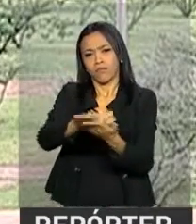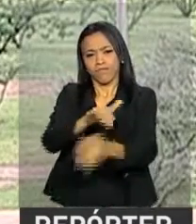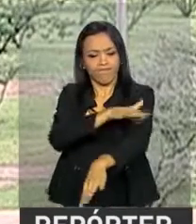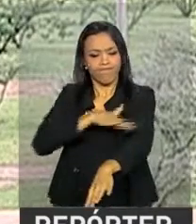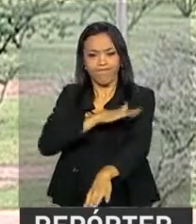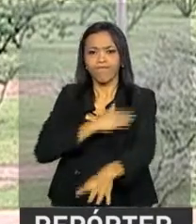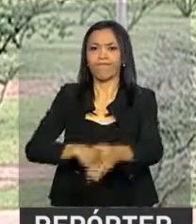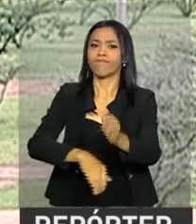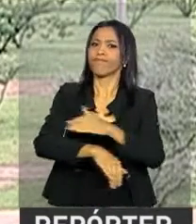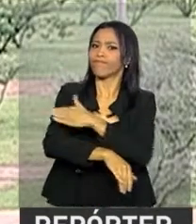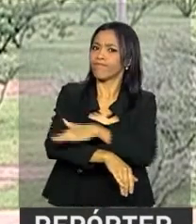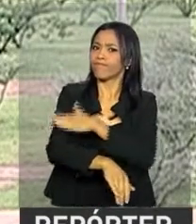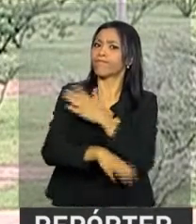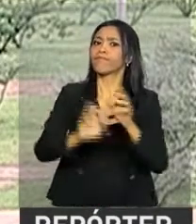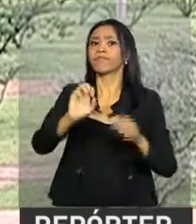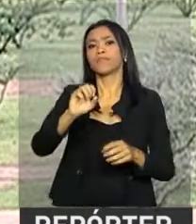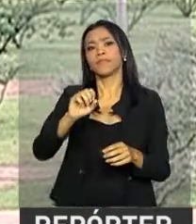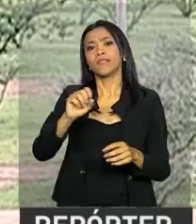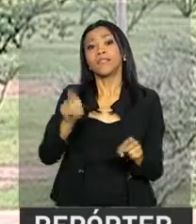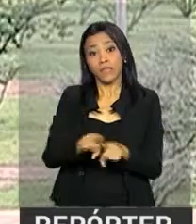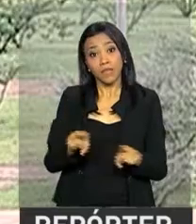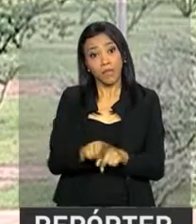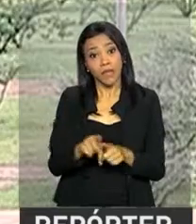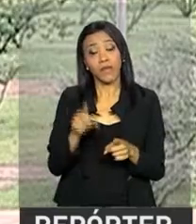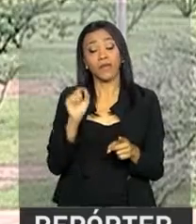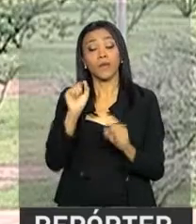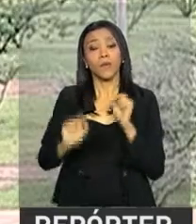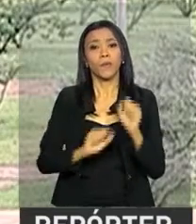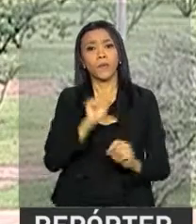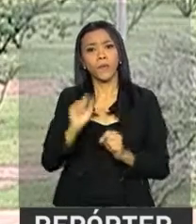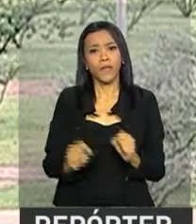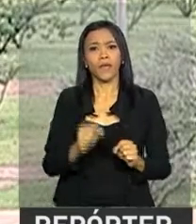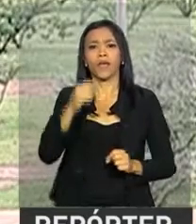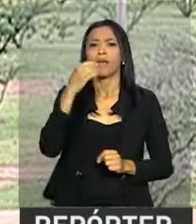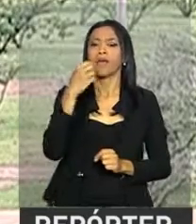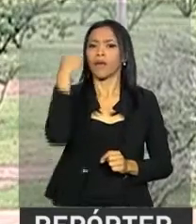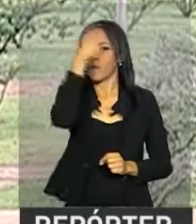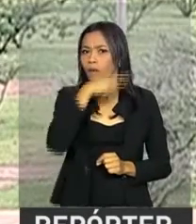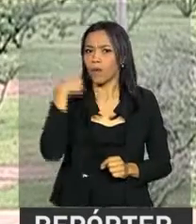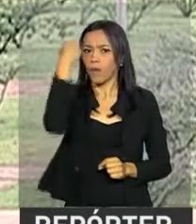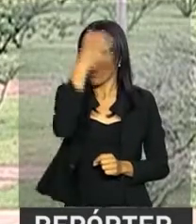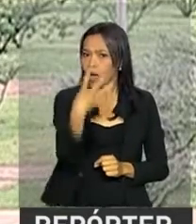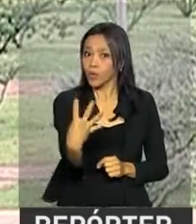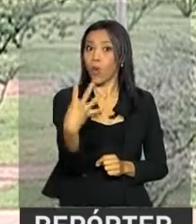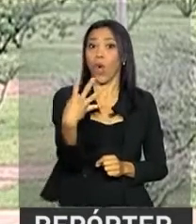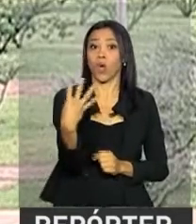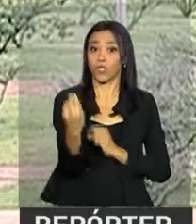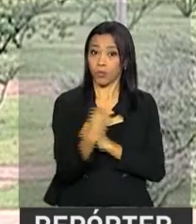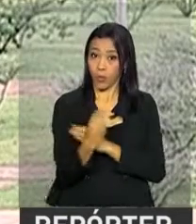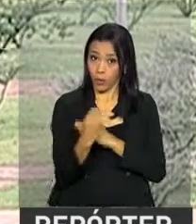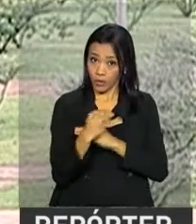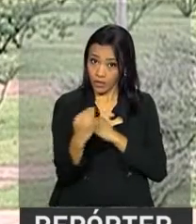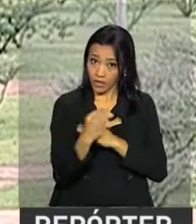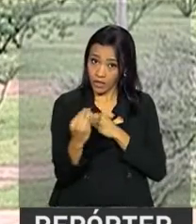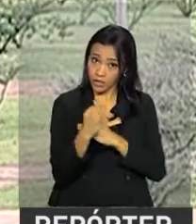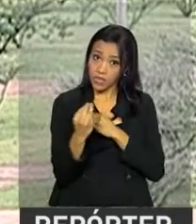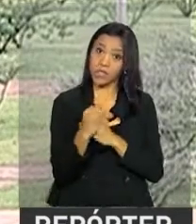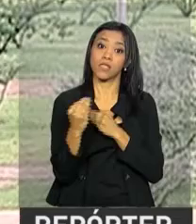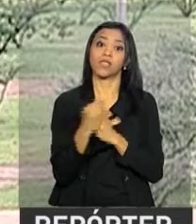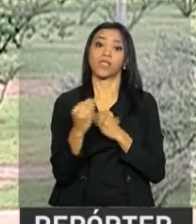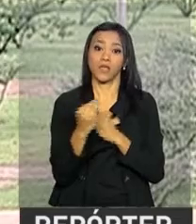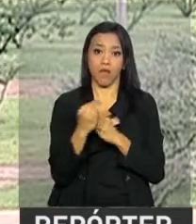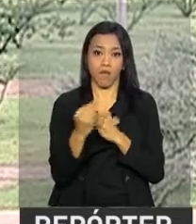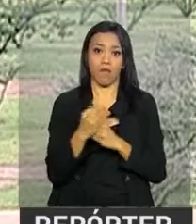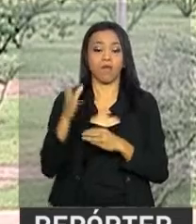ou... E eles devem oferecer aí no mínimo 4 horas de proteção, conforme registro da Agência Nacional